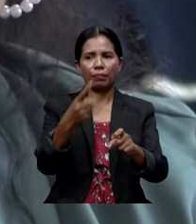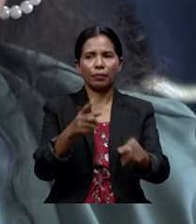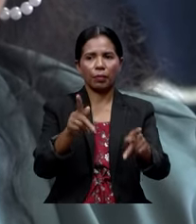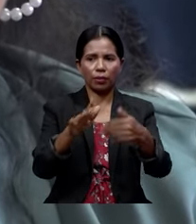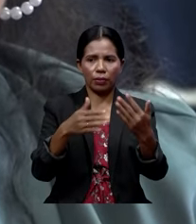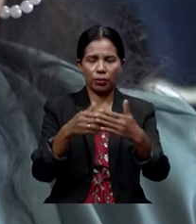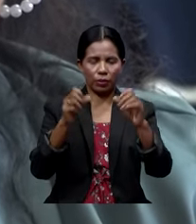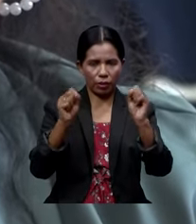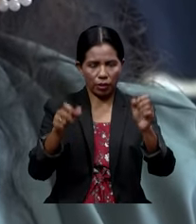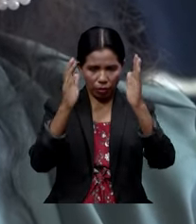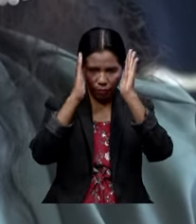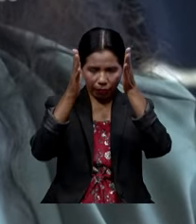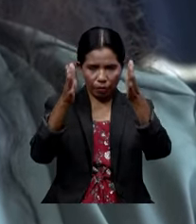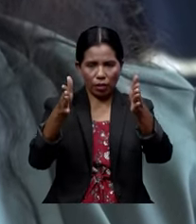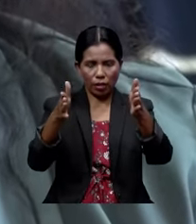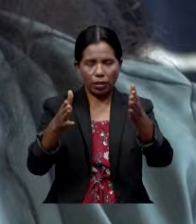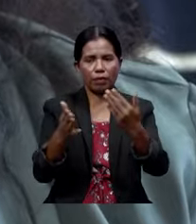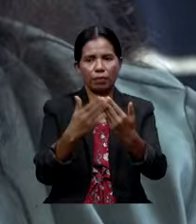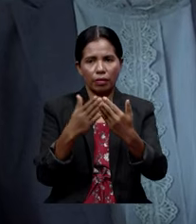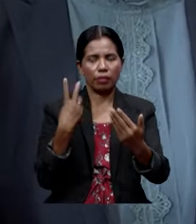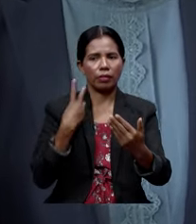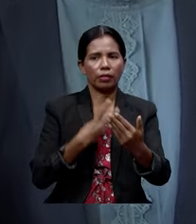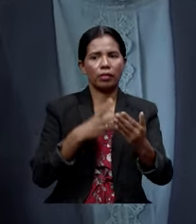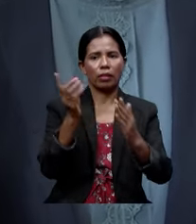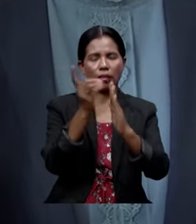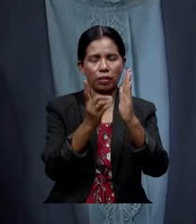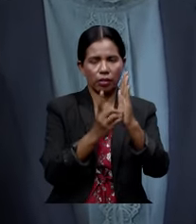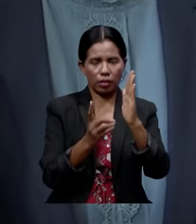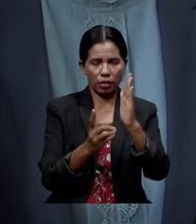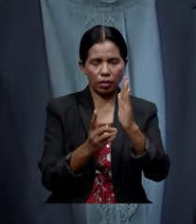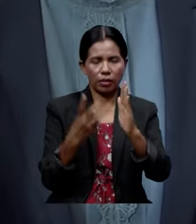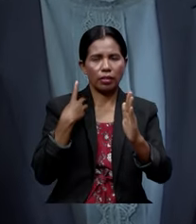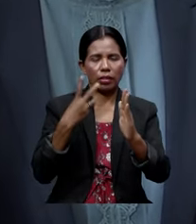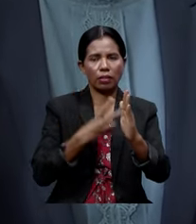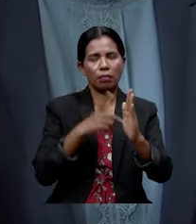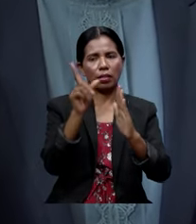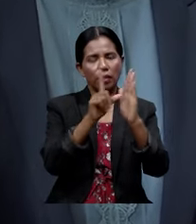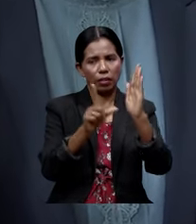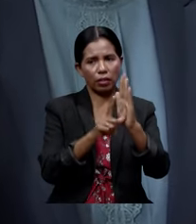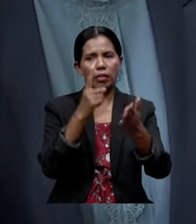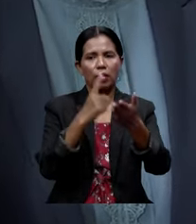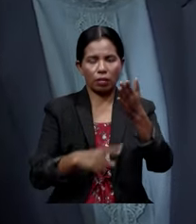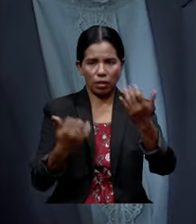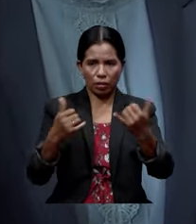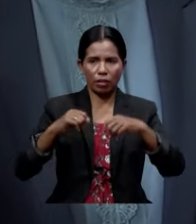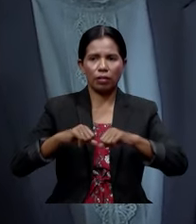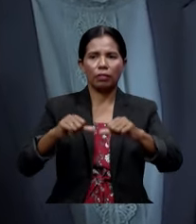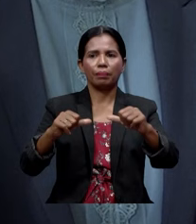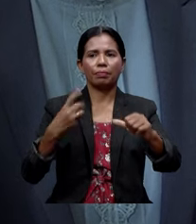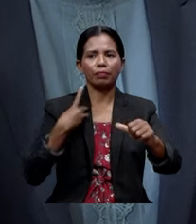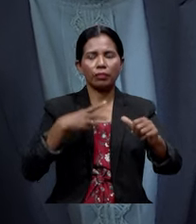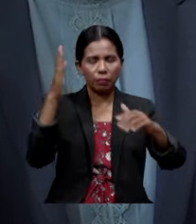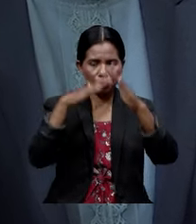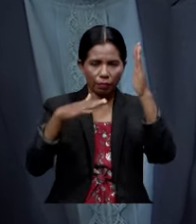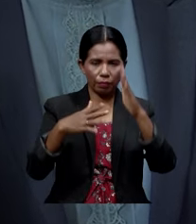to ten concentra para facil mos ba ita ya database i dane bene ne bel hatete kata saida saida ma gor lao hela ita ne problema